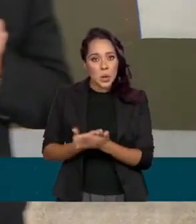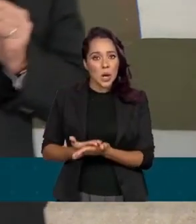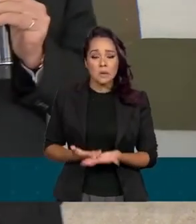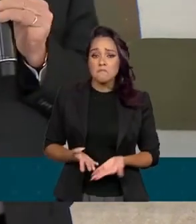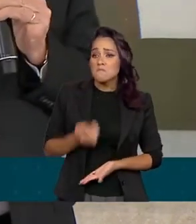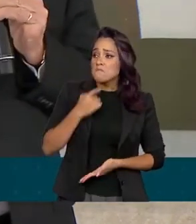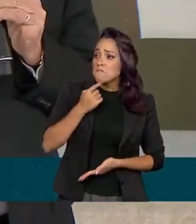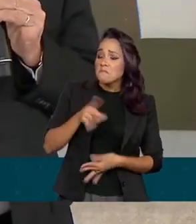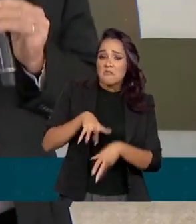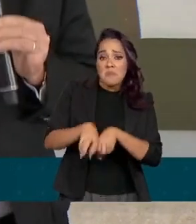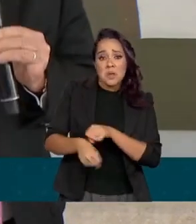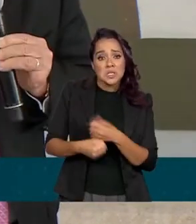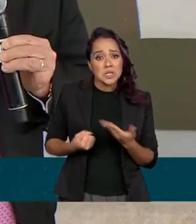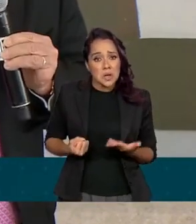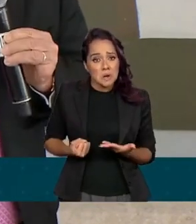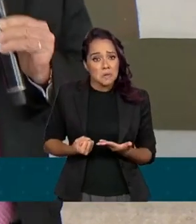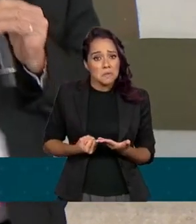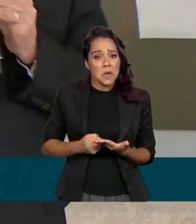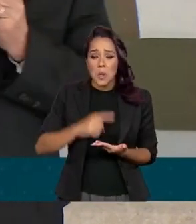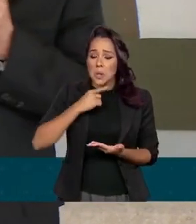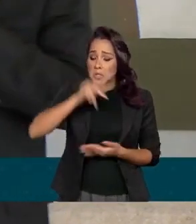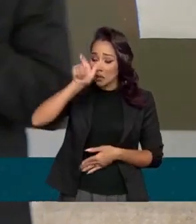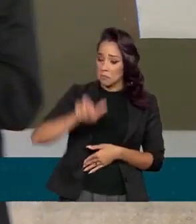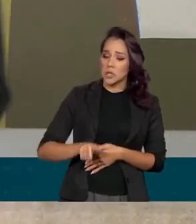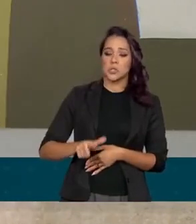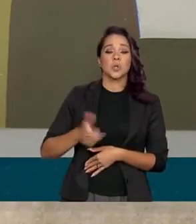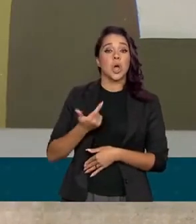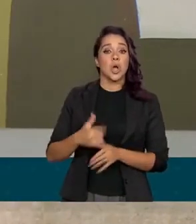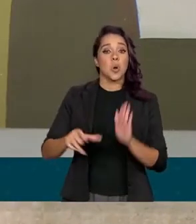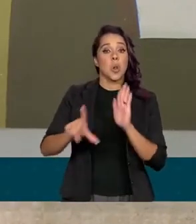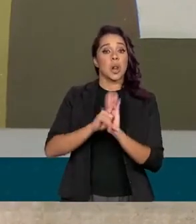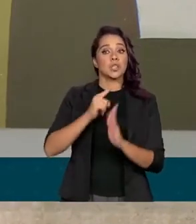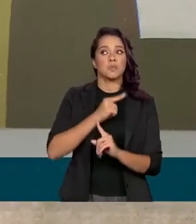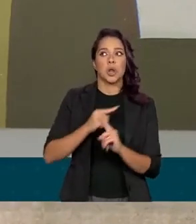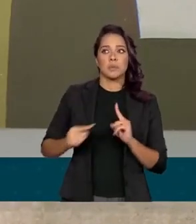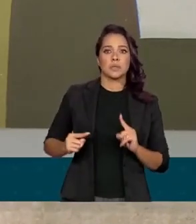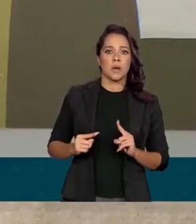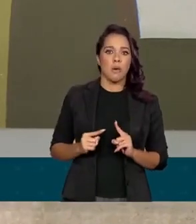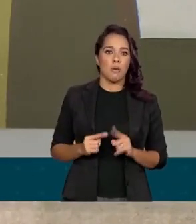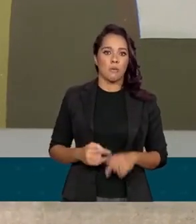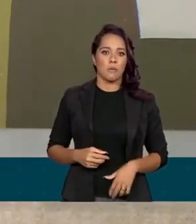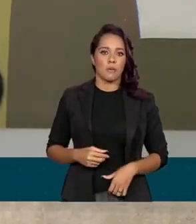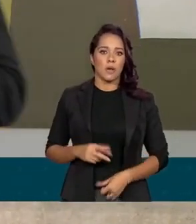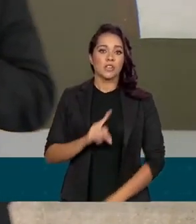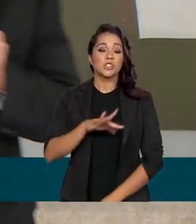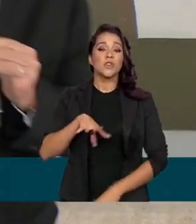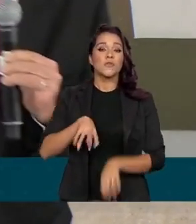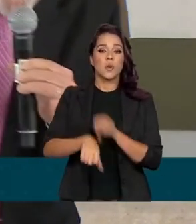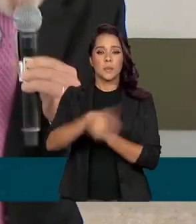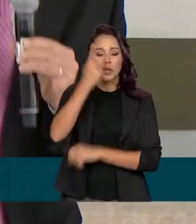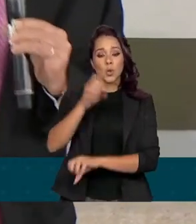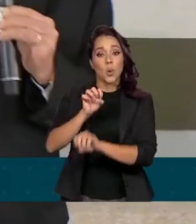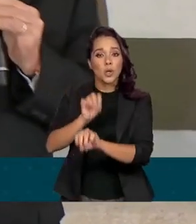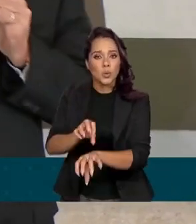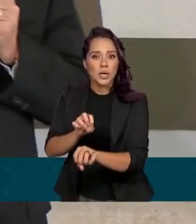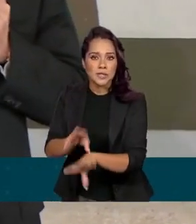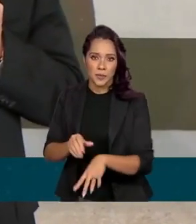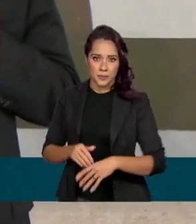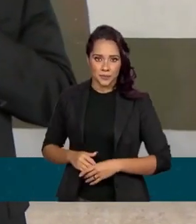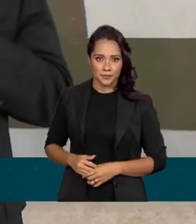gente não forma. A gente não forma a pessoa com lei proibitiva. A gente forma a pessoa com educação.